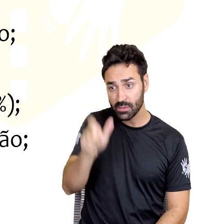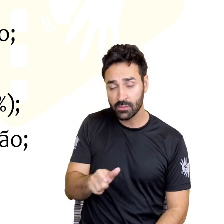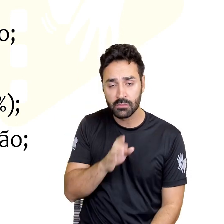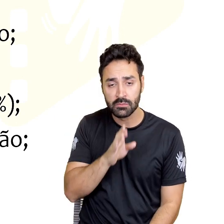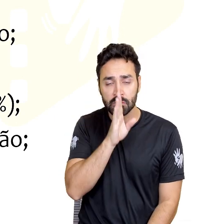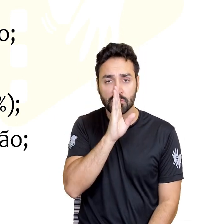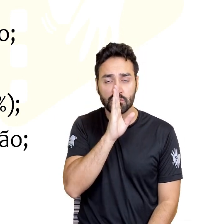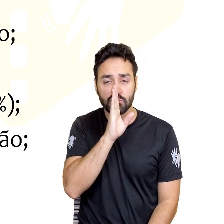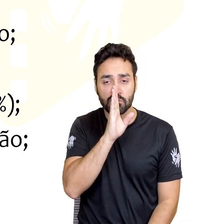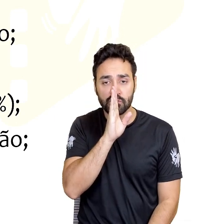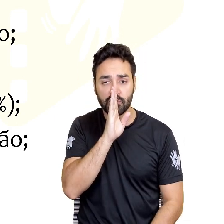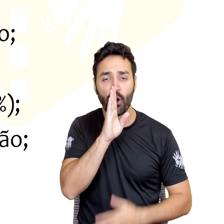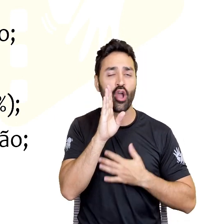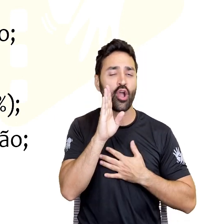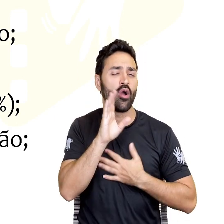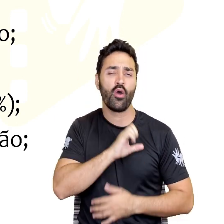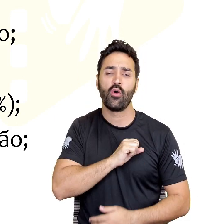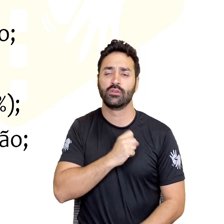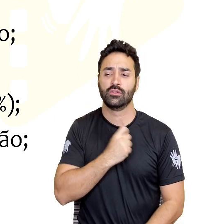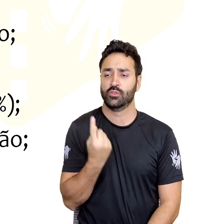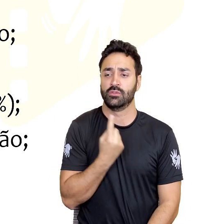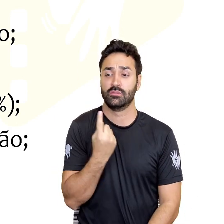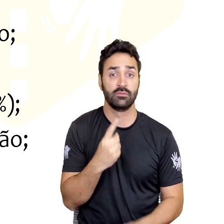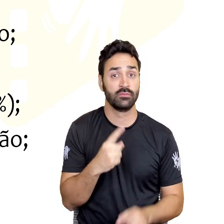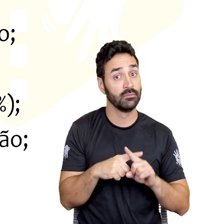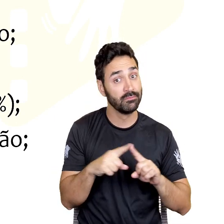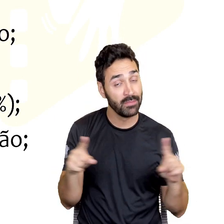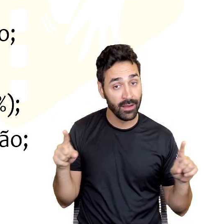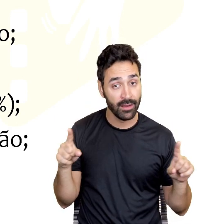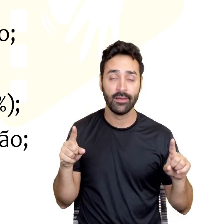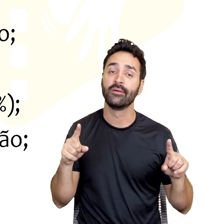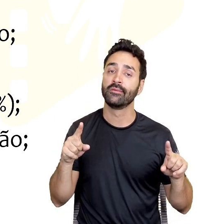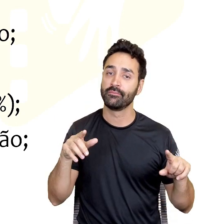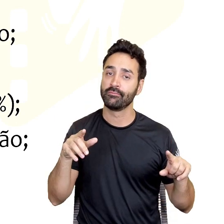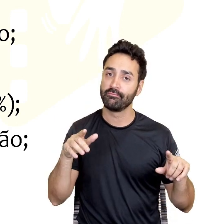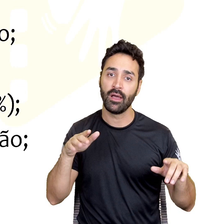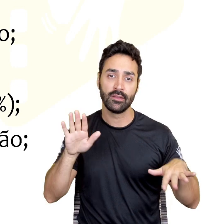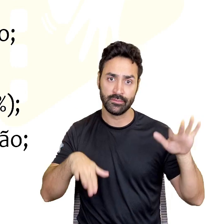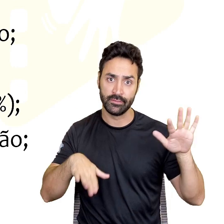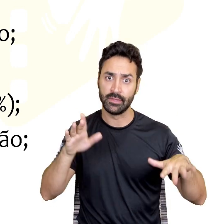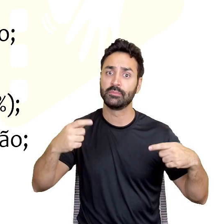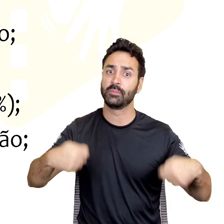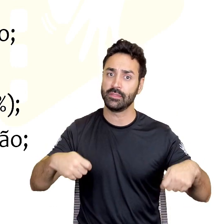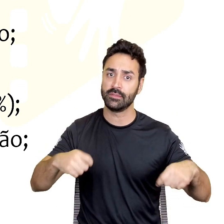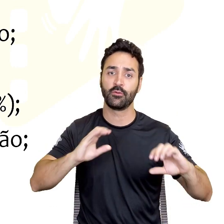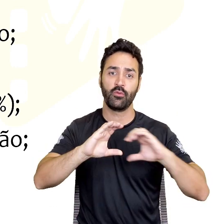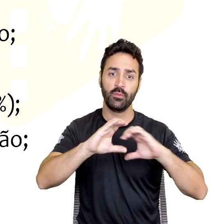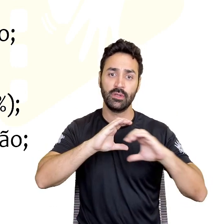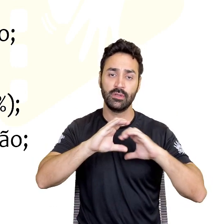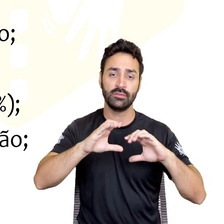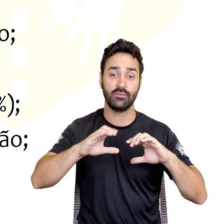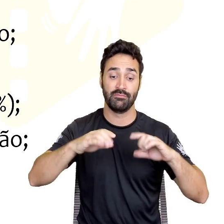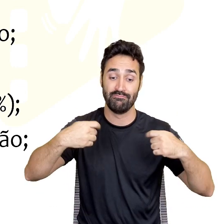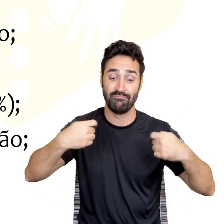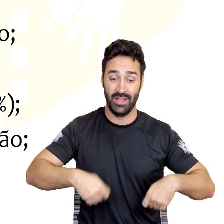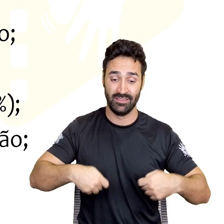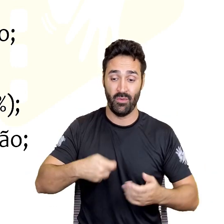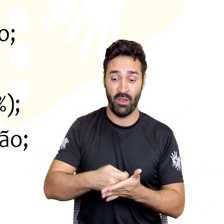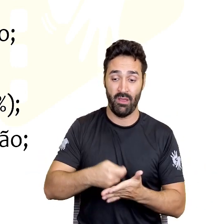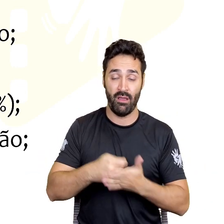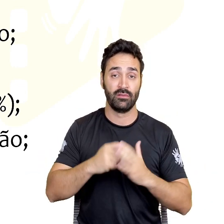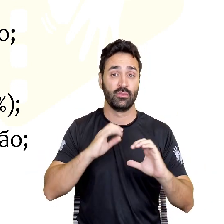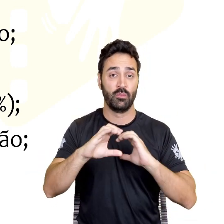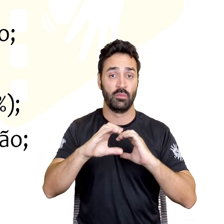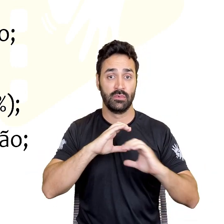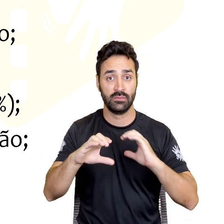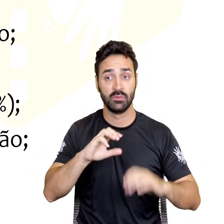ficar sozinha, em determinado momento ela precisa se comunicar, ela necessita de comunicação. E o fato da